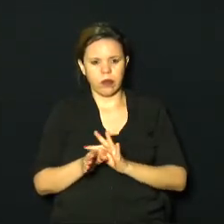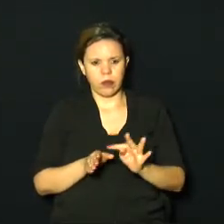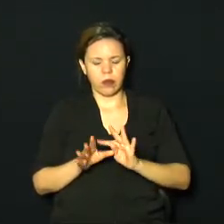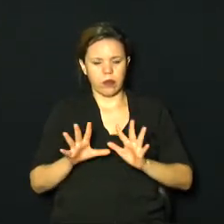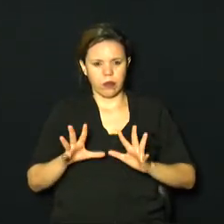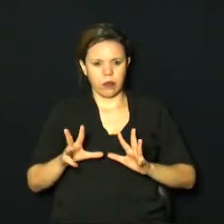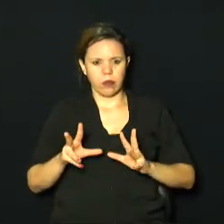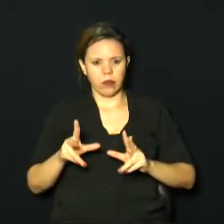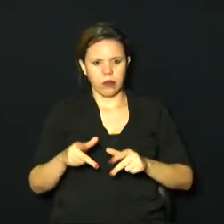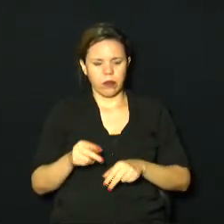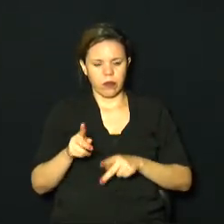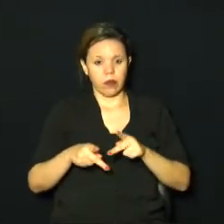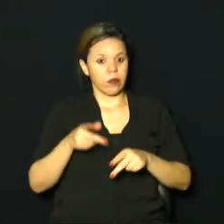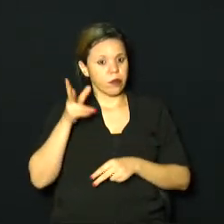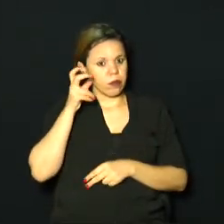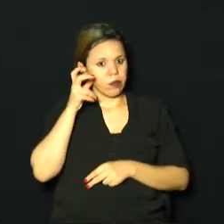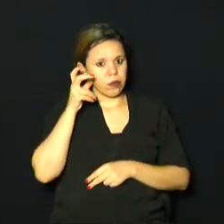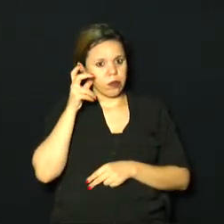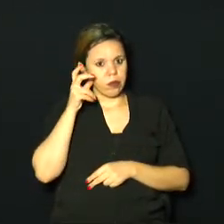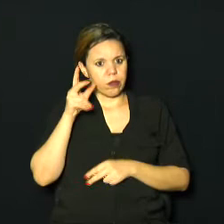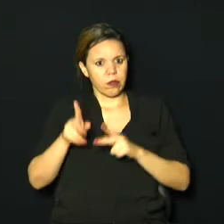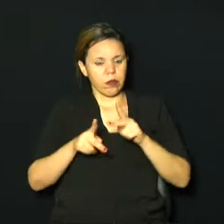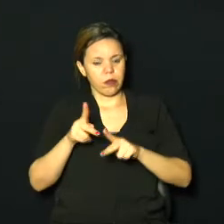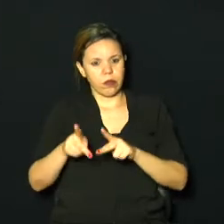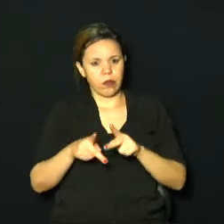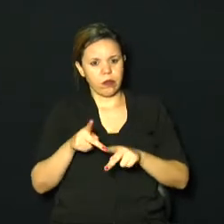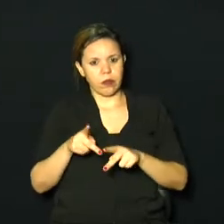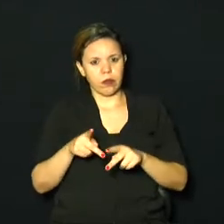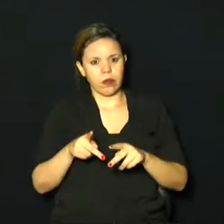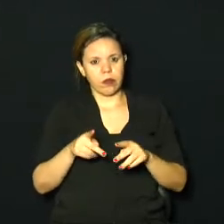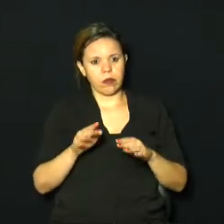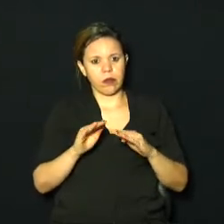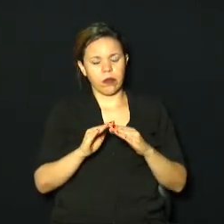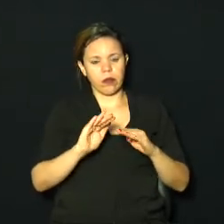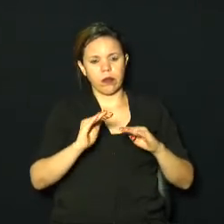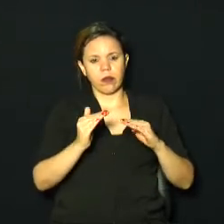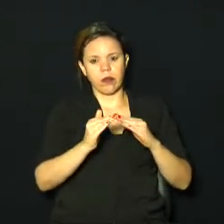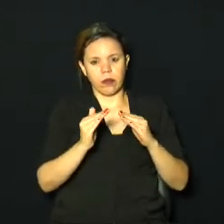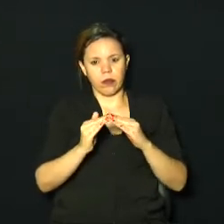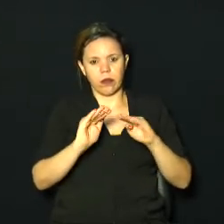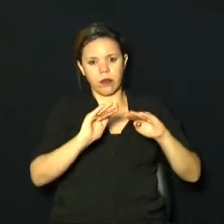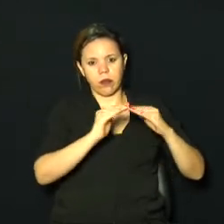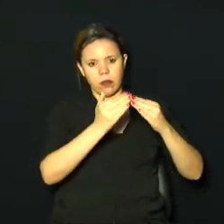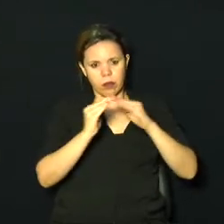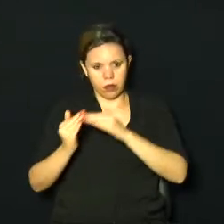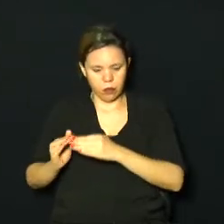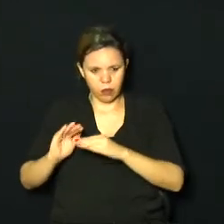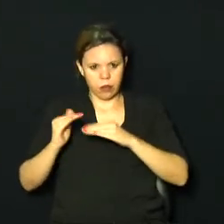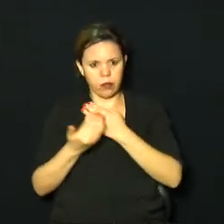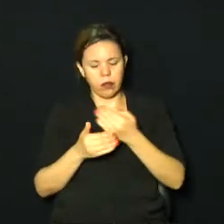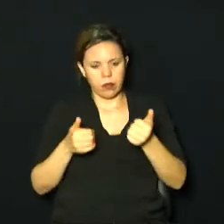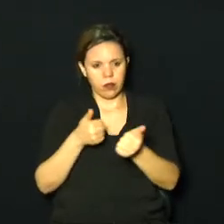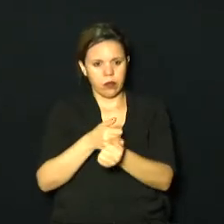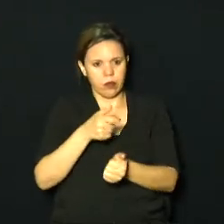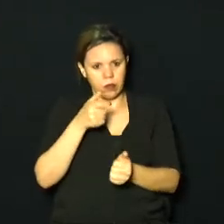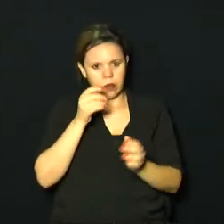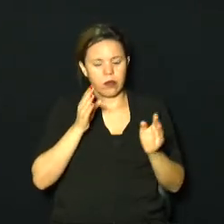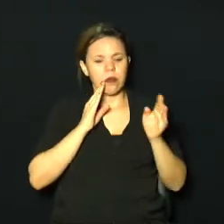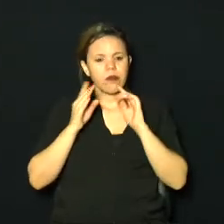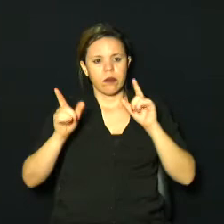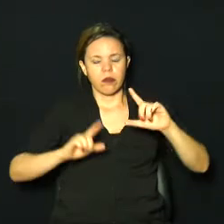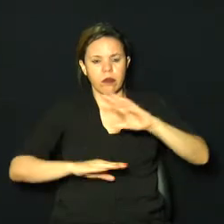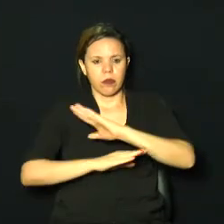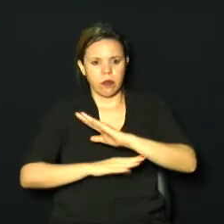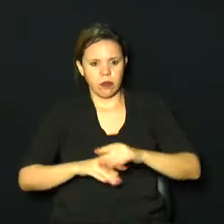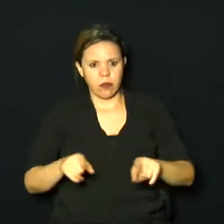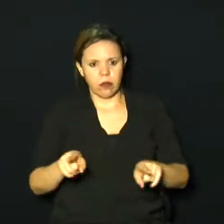todos os ouvintes, e também a todos os ocupantes do Mandela que nos acompanham pelo Face, pela TV Câmara,